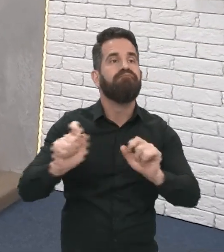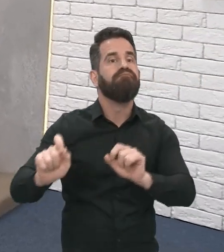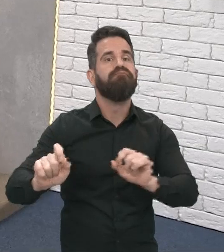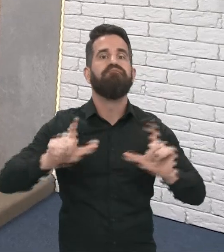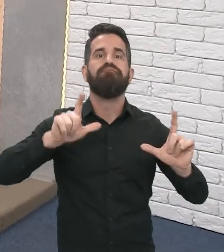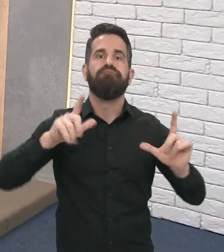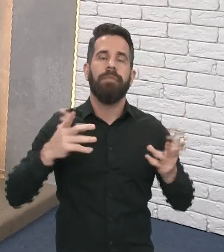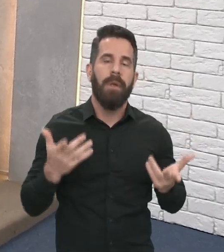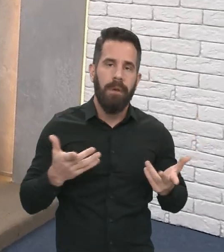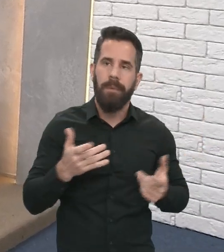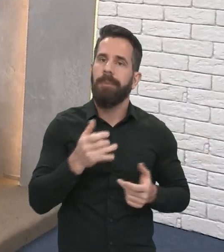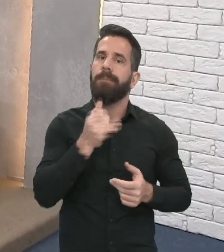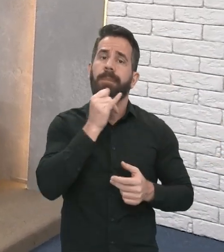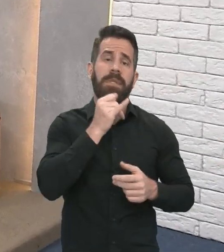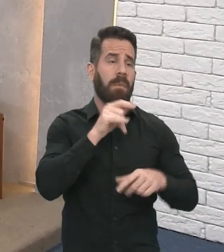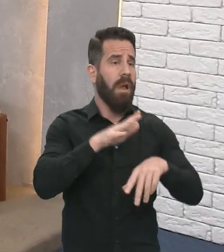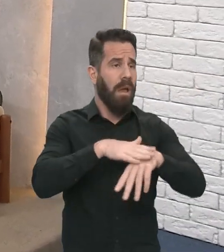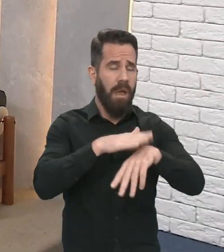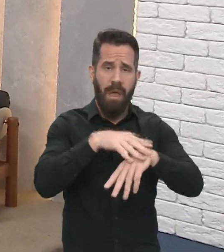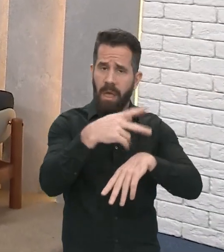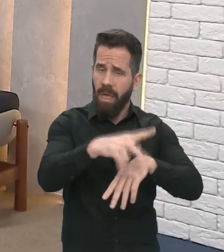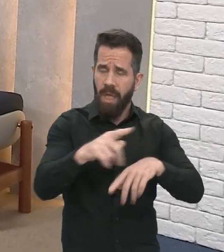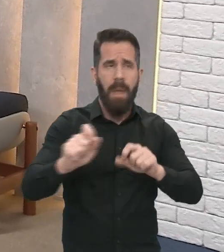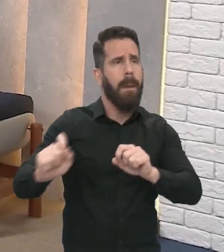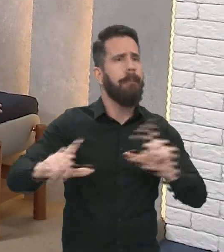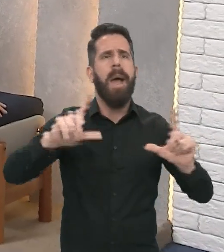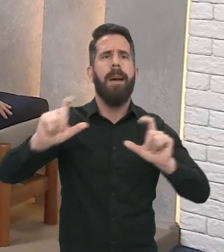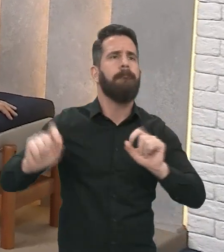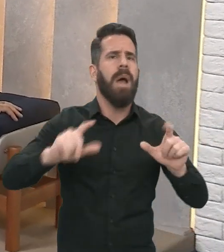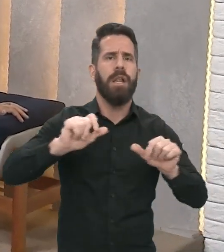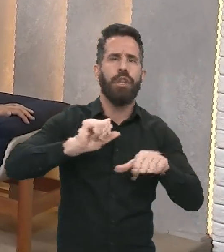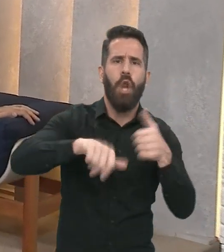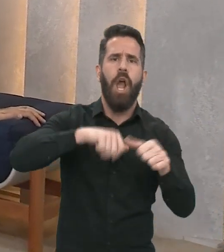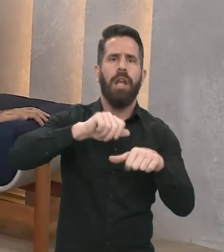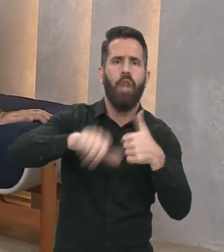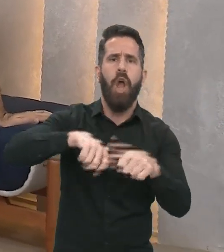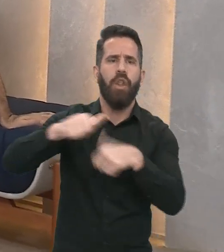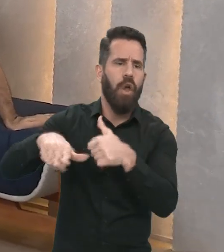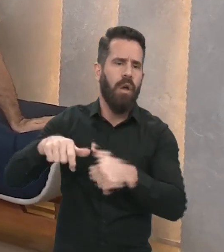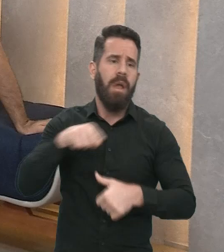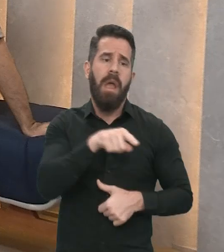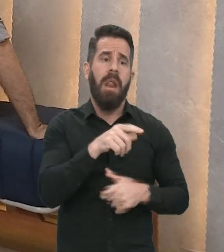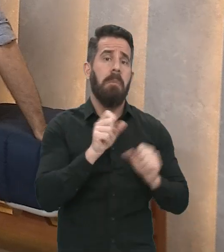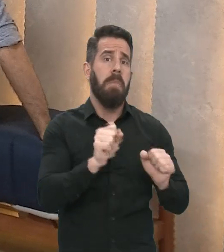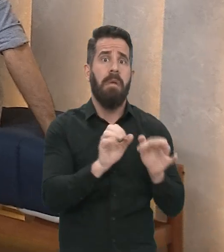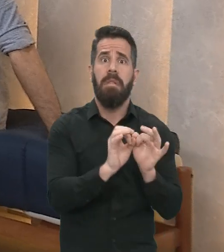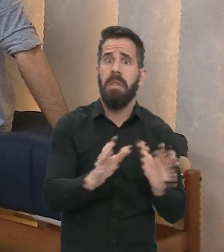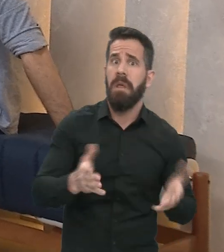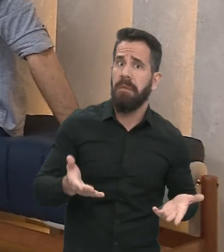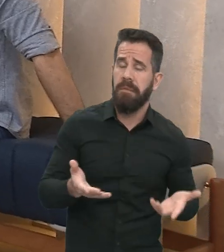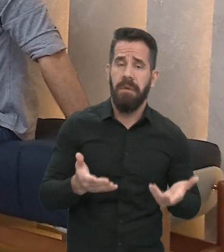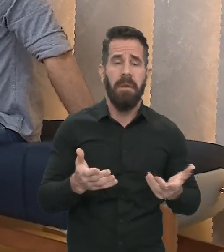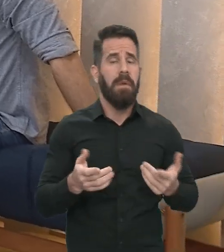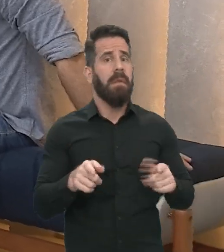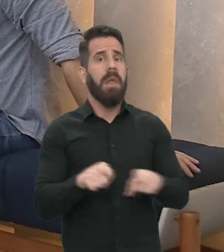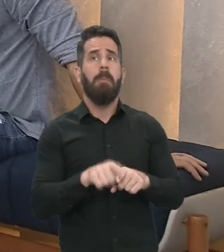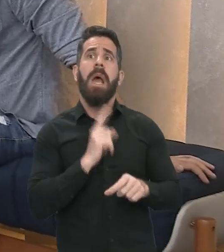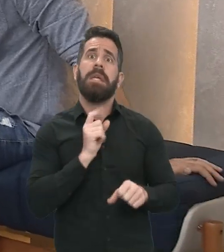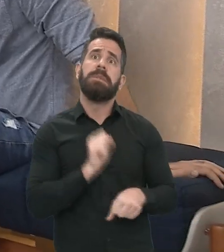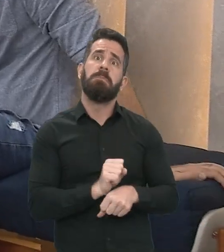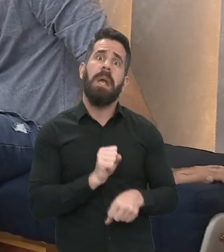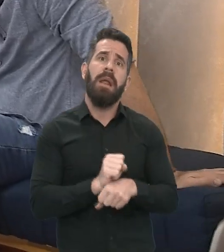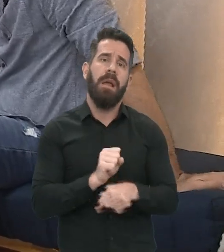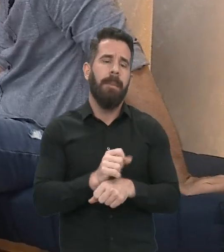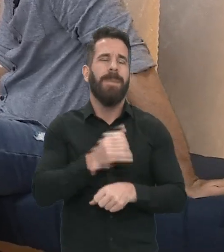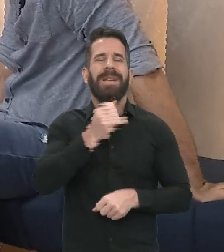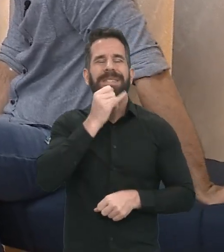troca muito, ela pode assistir o que ela quiser, ela não precisa esperar, por exemplo, o tempo da